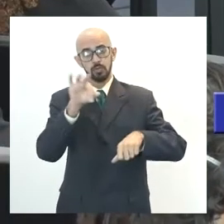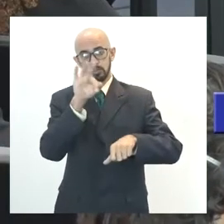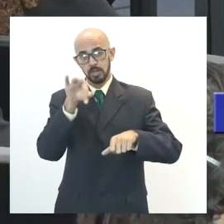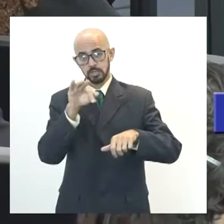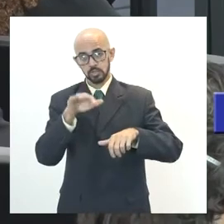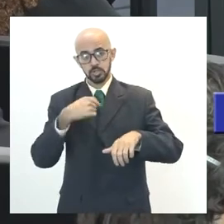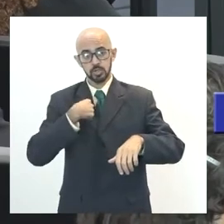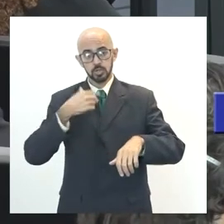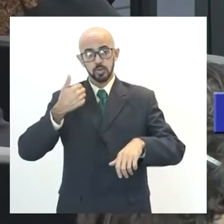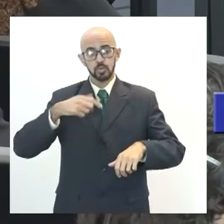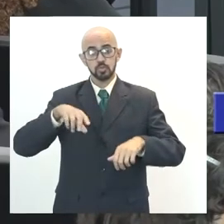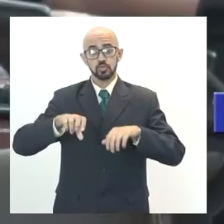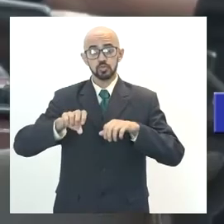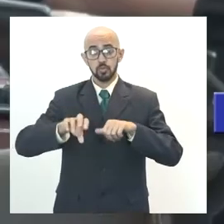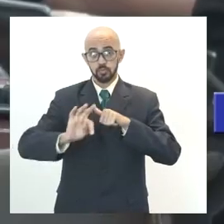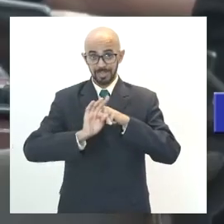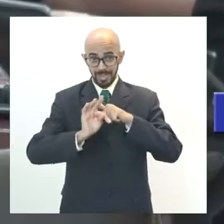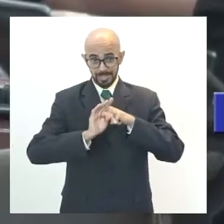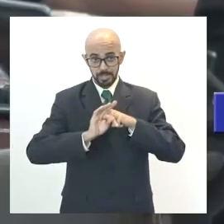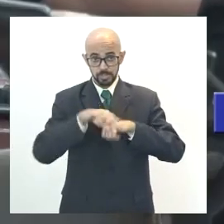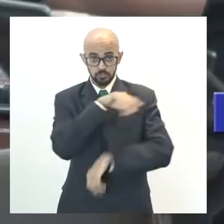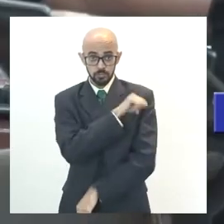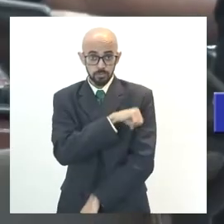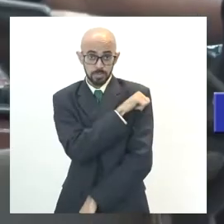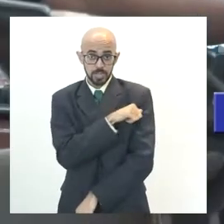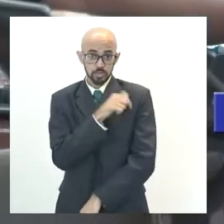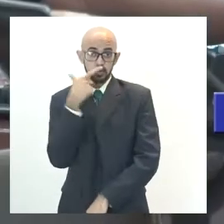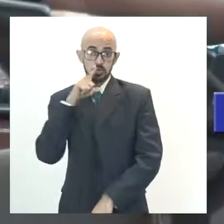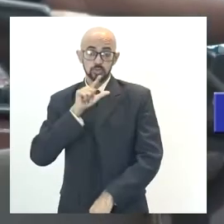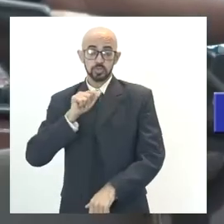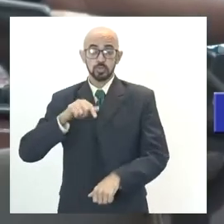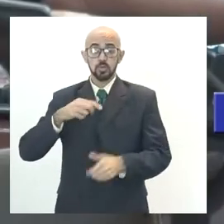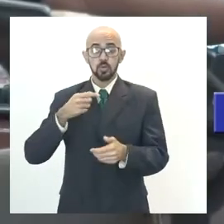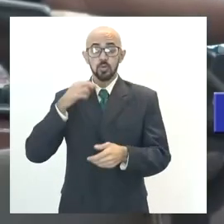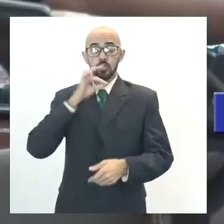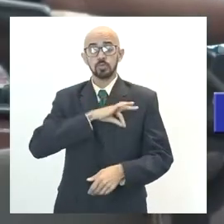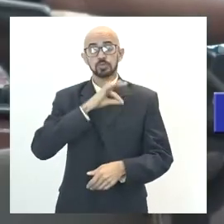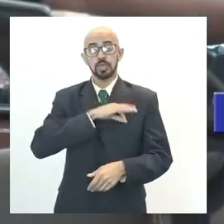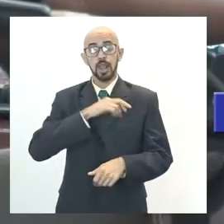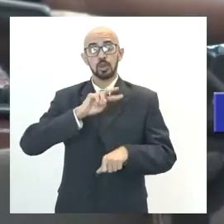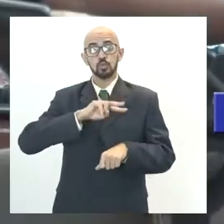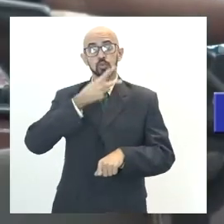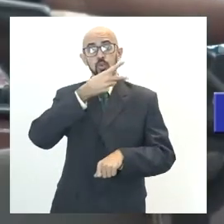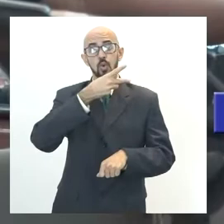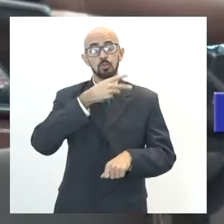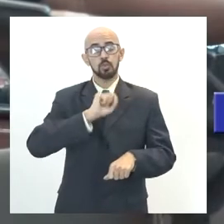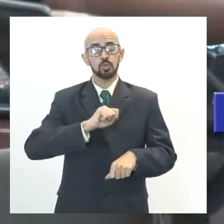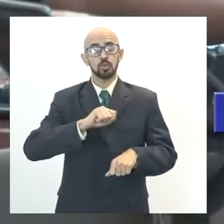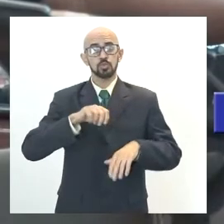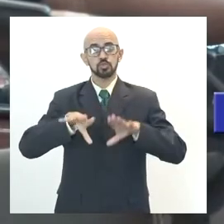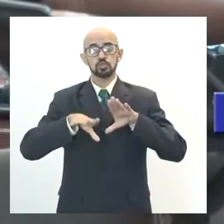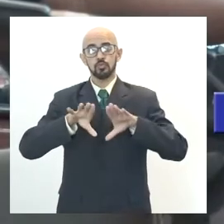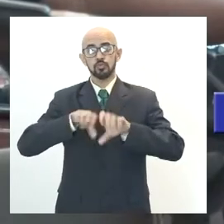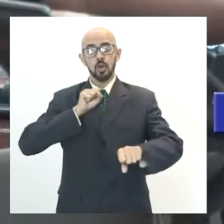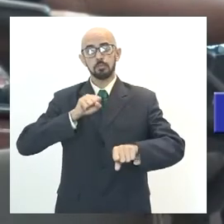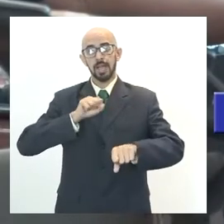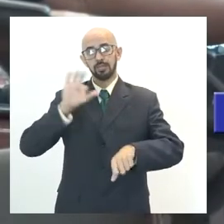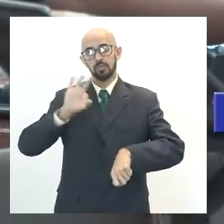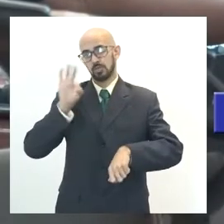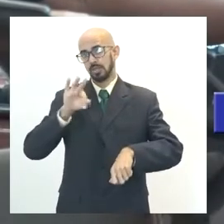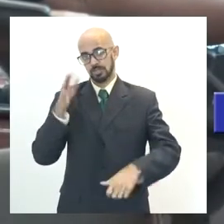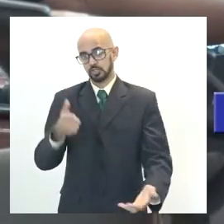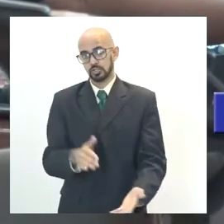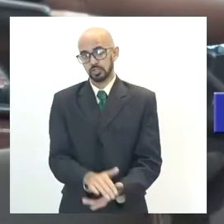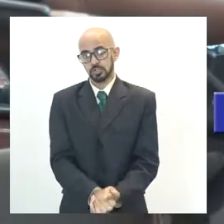e eu consigo ganhar o dobro que a profissional de nível superior enfermeira a ausência de